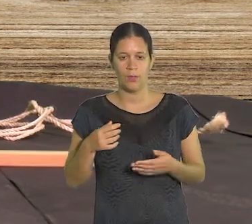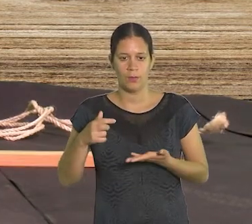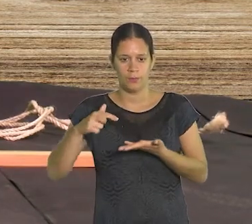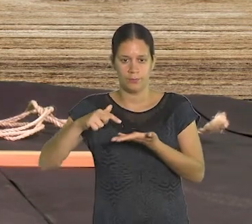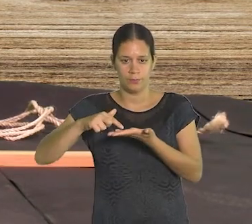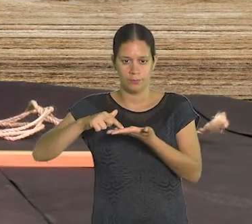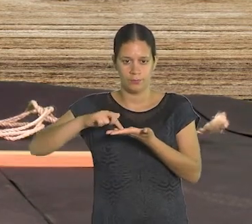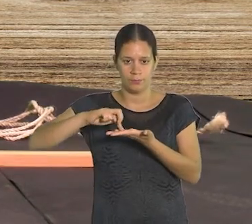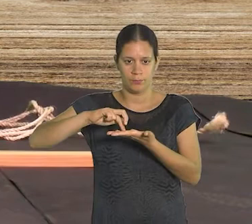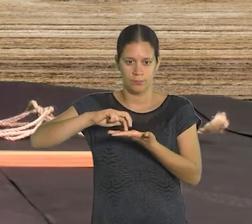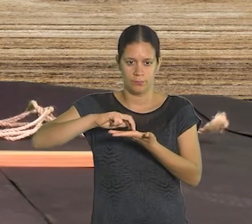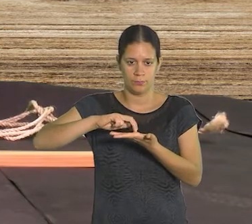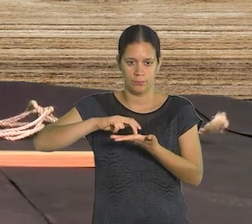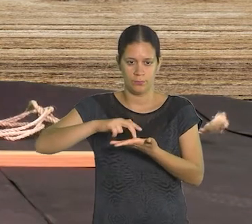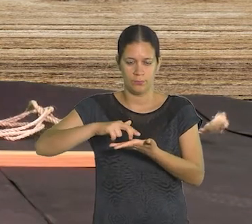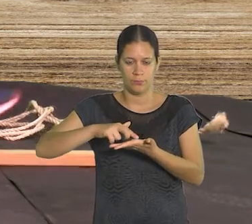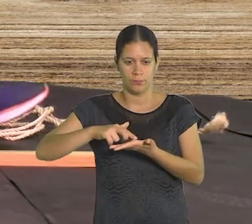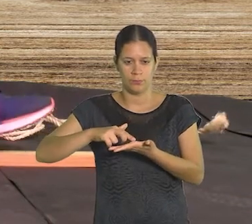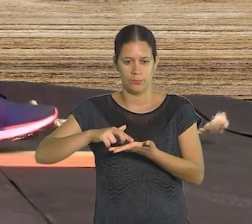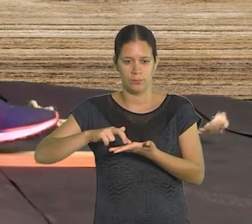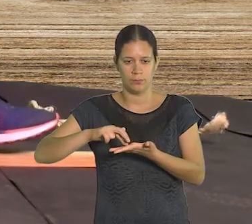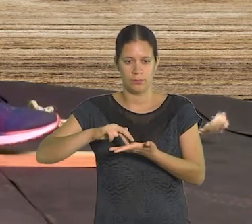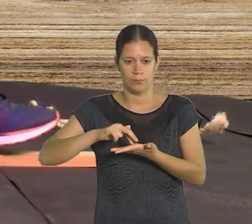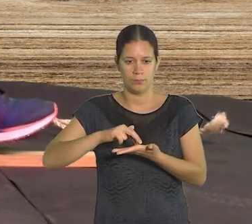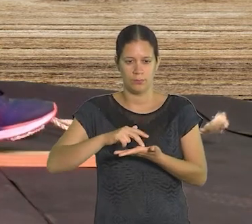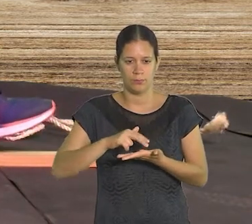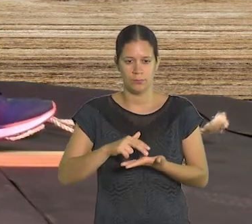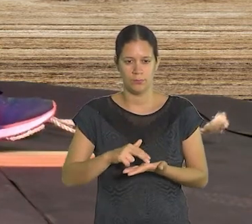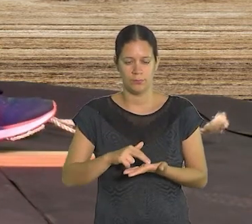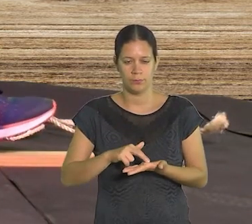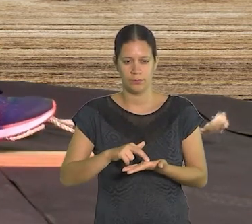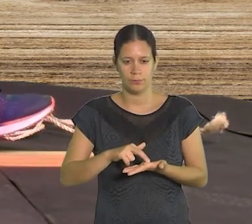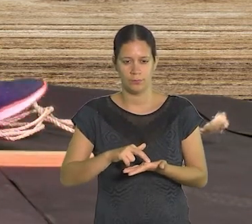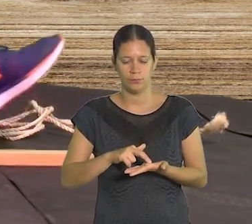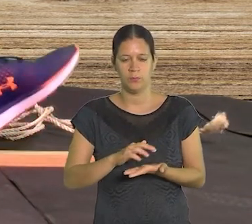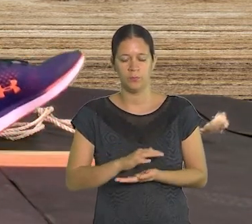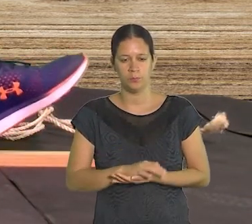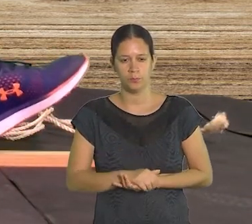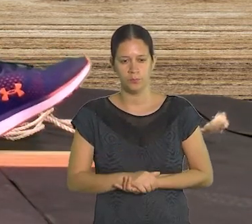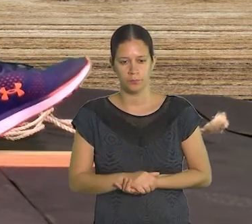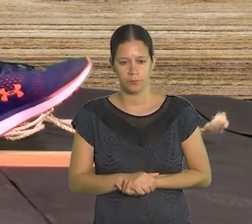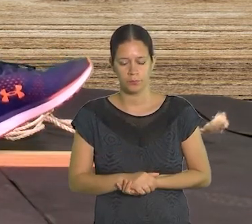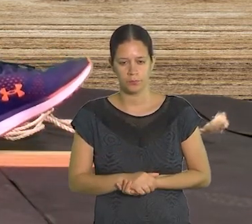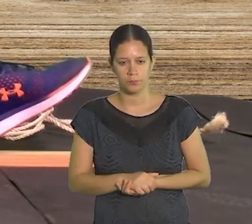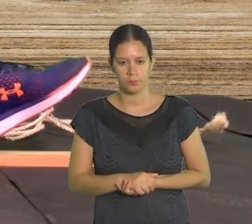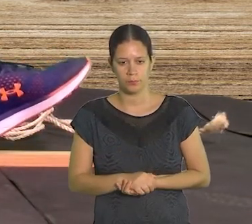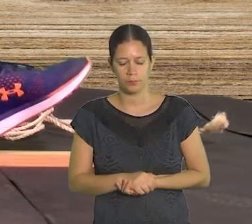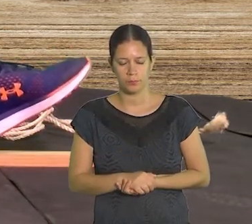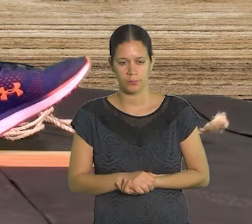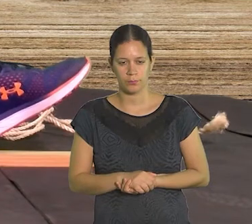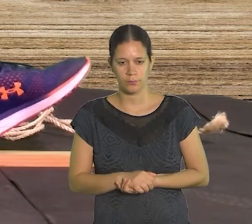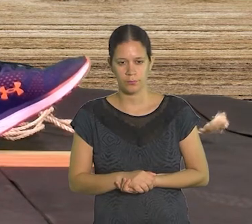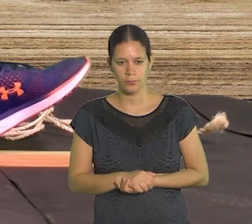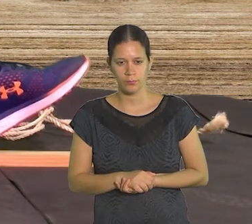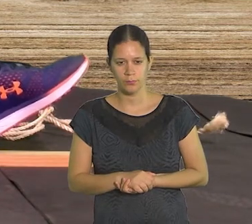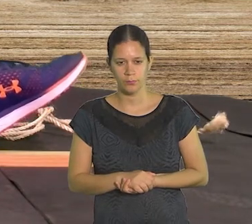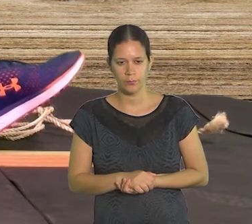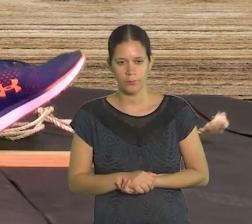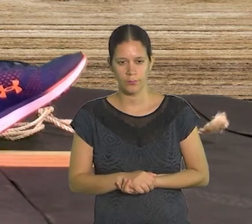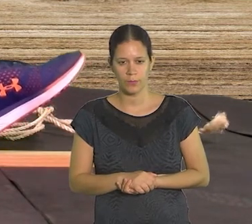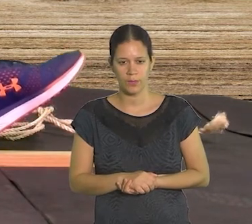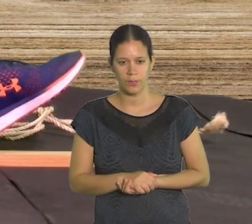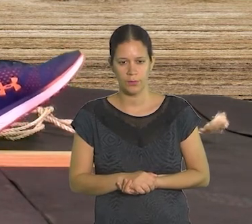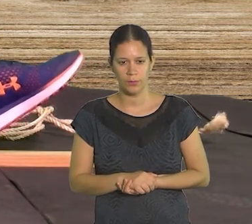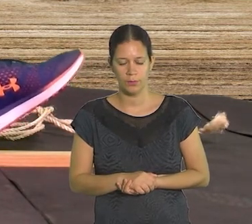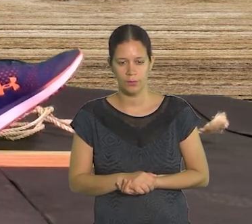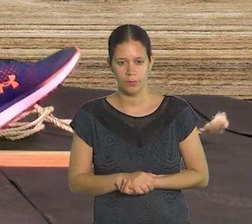está atrás e a perna que está na frente, ó. Eu vou tentar esticar ela lá na frente. Isso, estiquei,